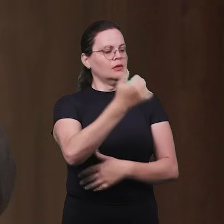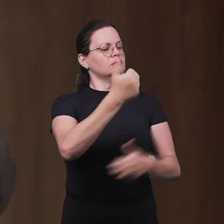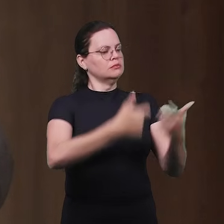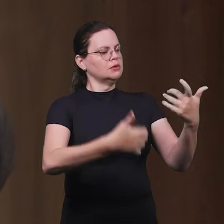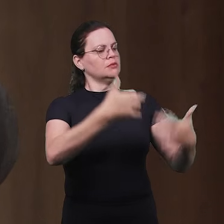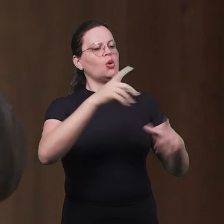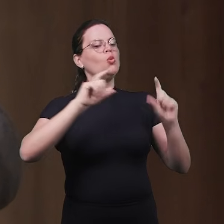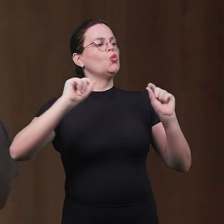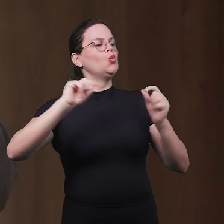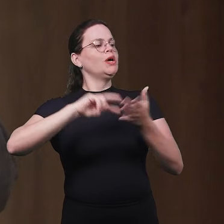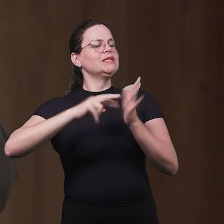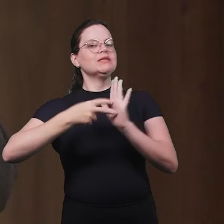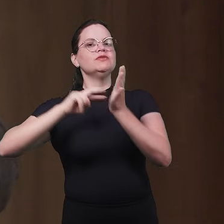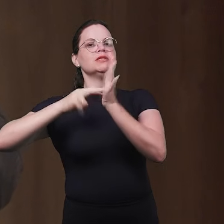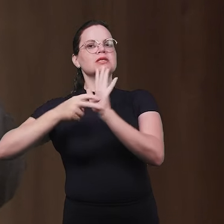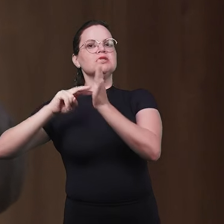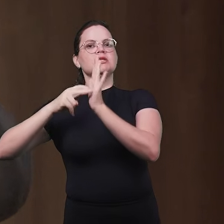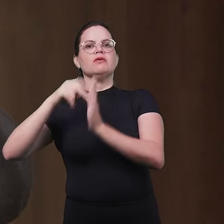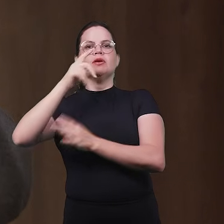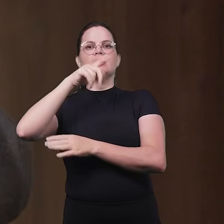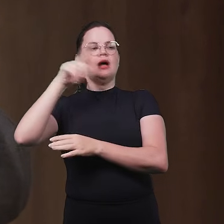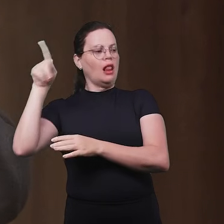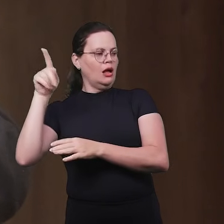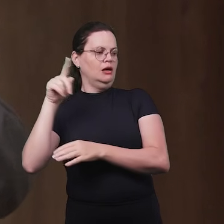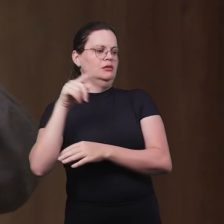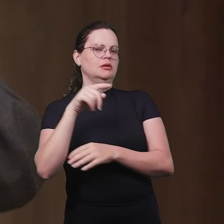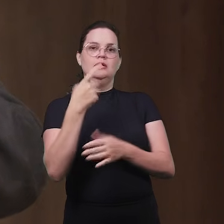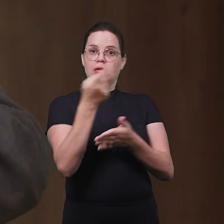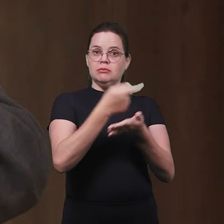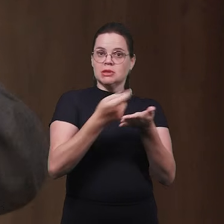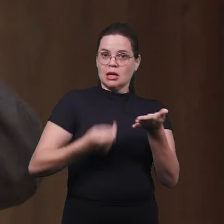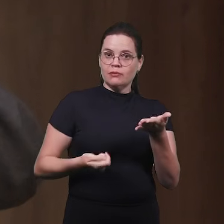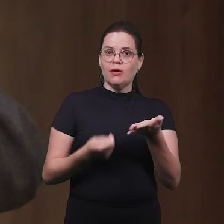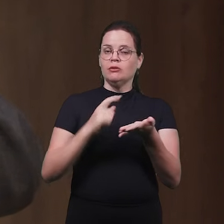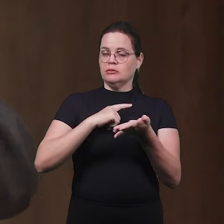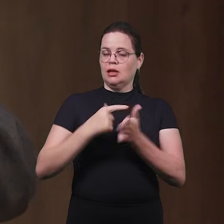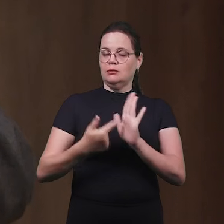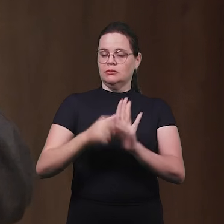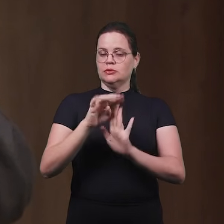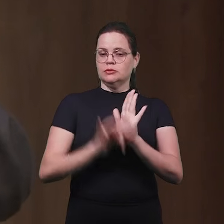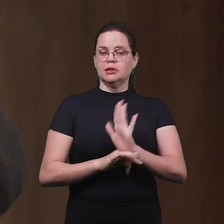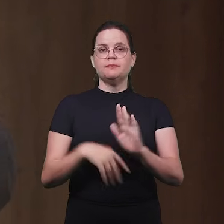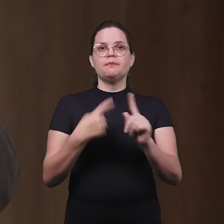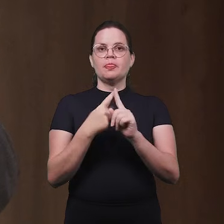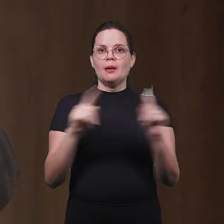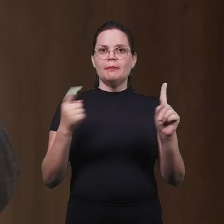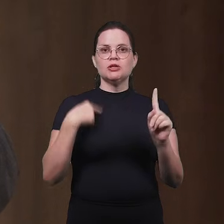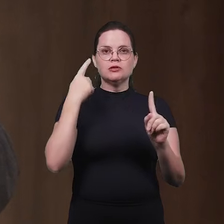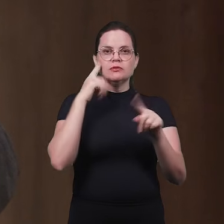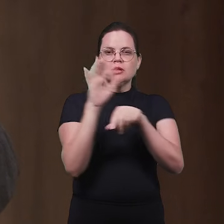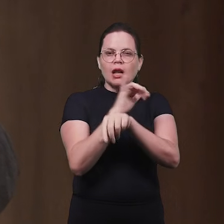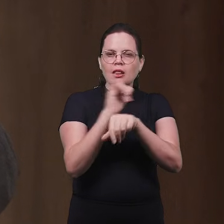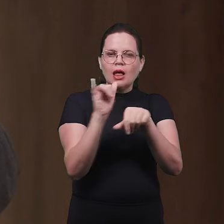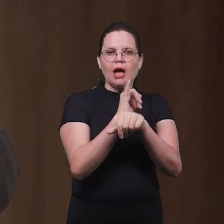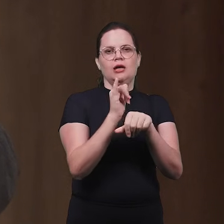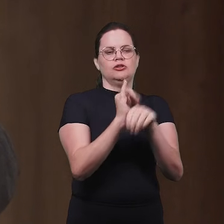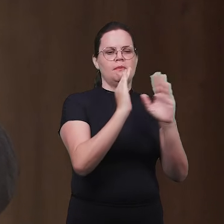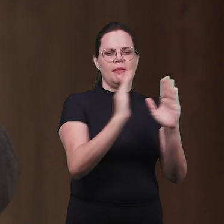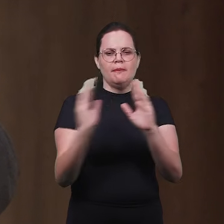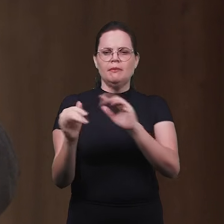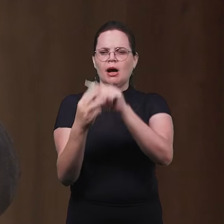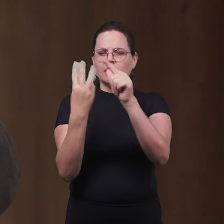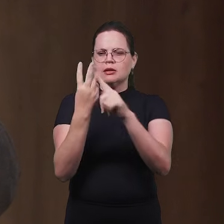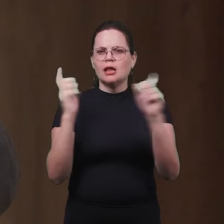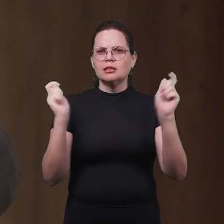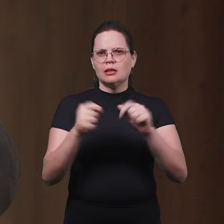interpretação a ele também, está escrita no livro. Mas, de qualquer maneira, nós precisamos fazer considerações para facilitar o entendimento dos